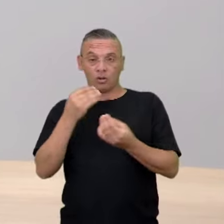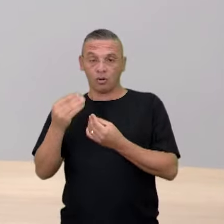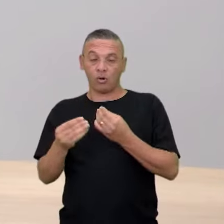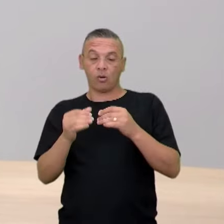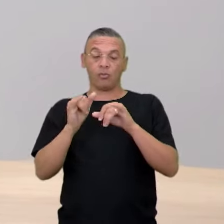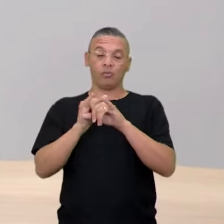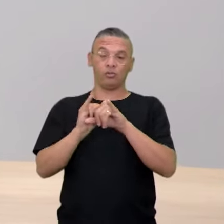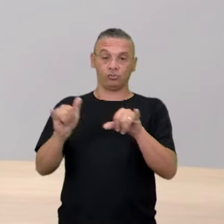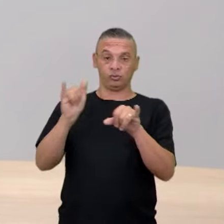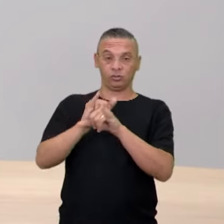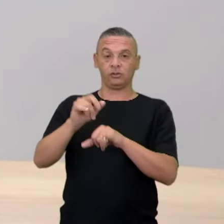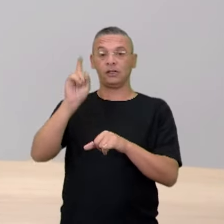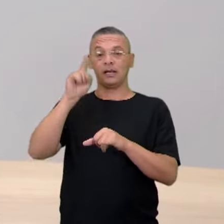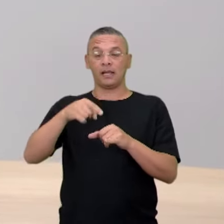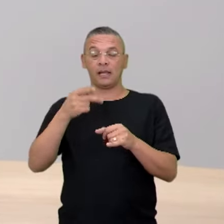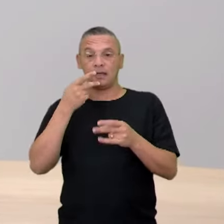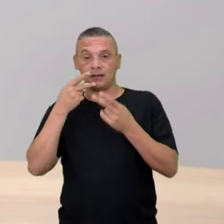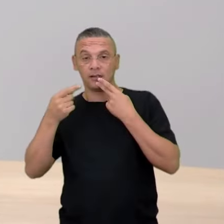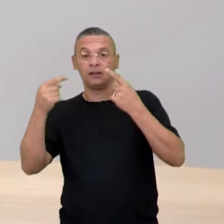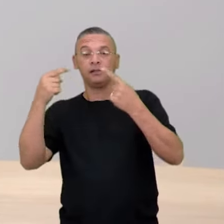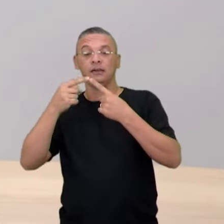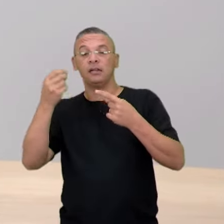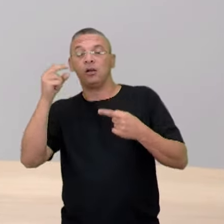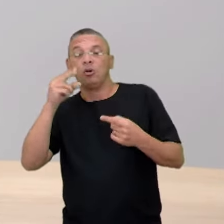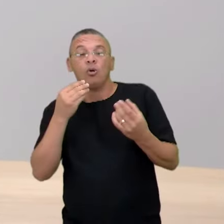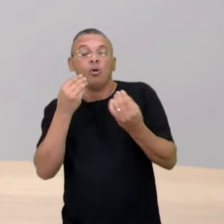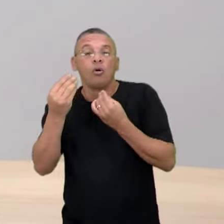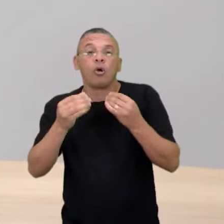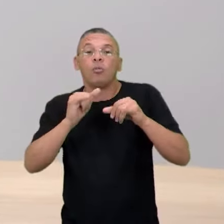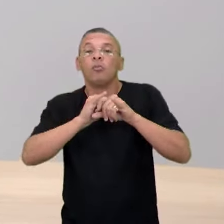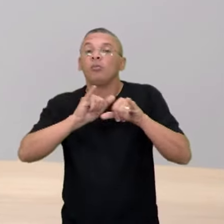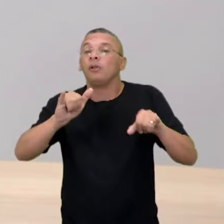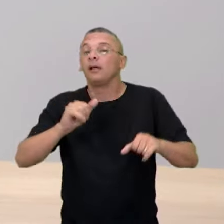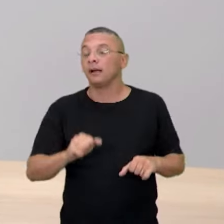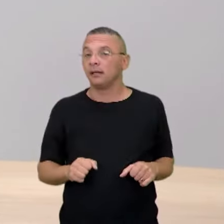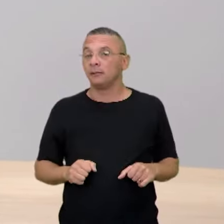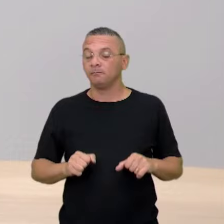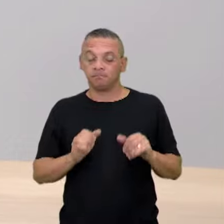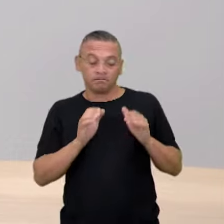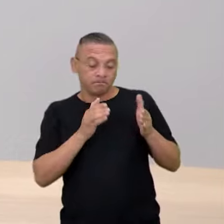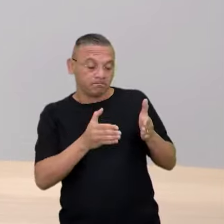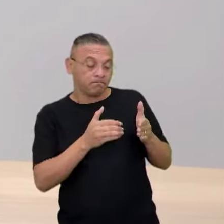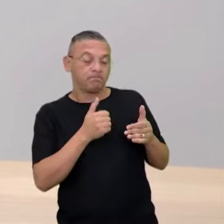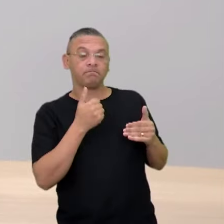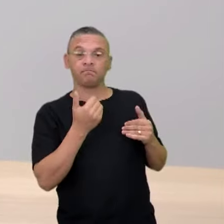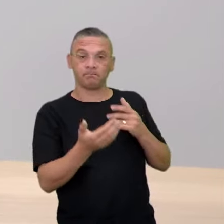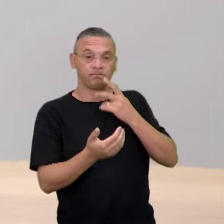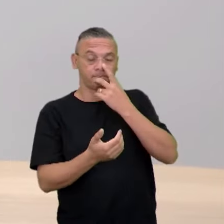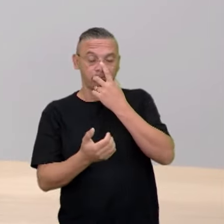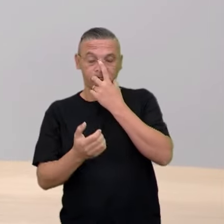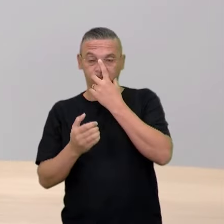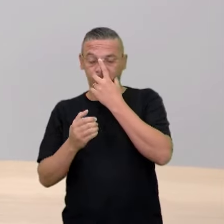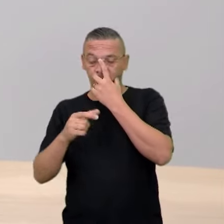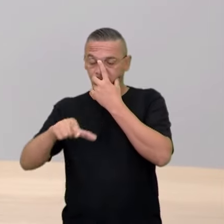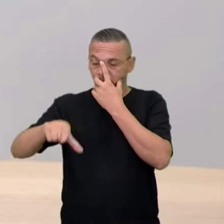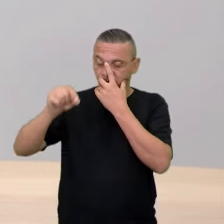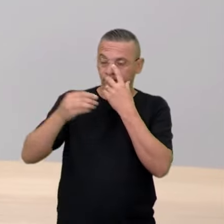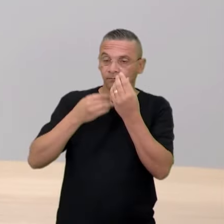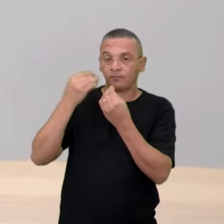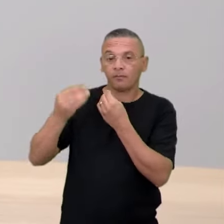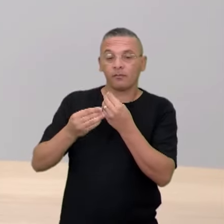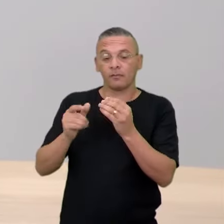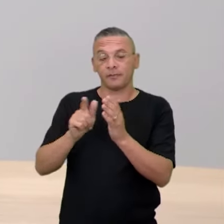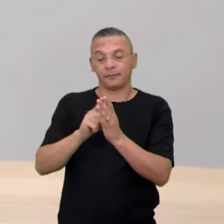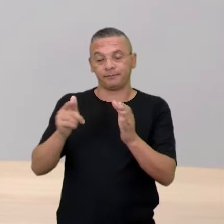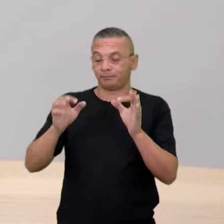notícia é publicada, como ela é publicada e todas as abordagens que são feitas para poder definir se o jornal tem